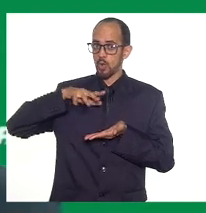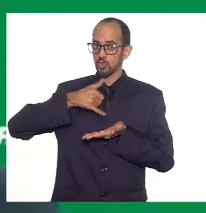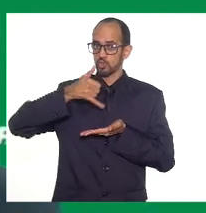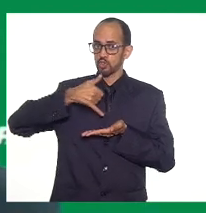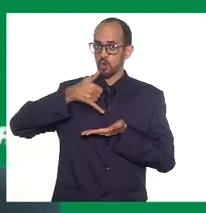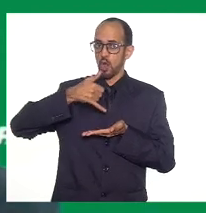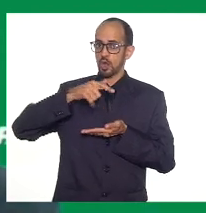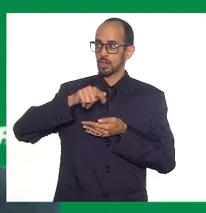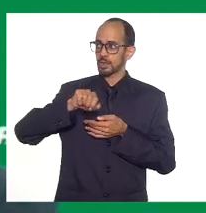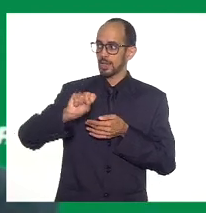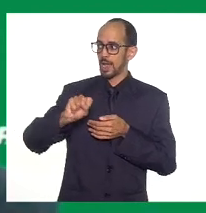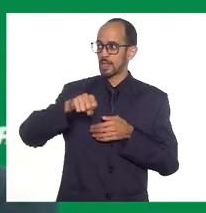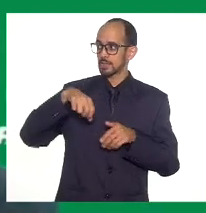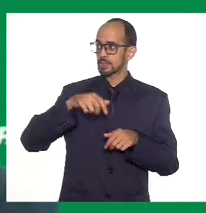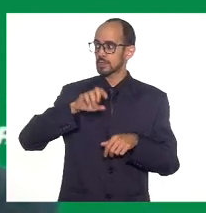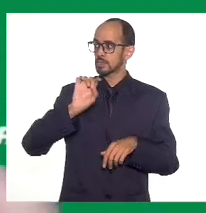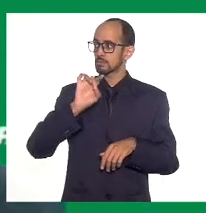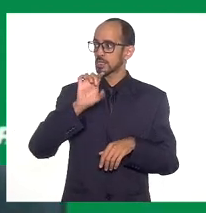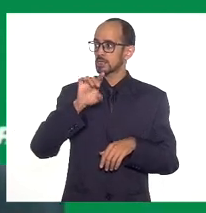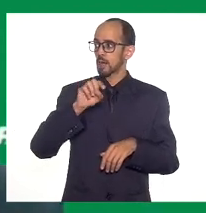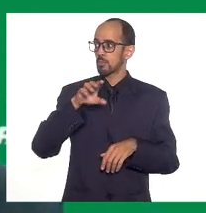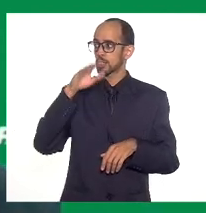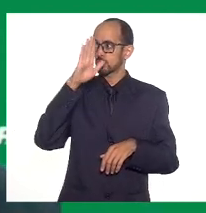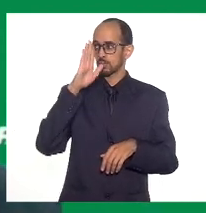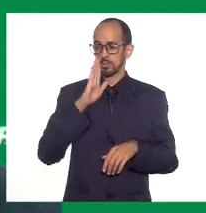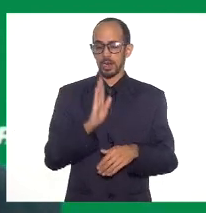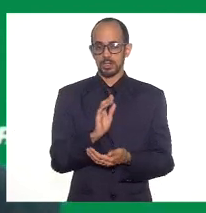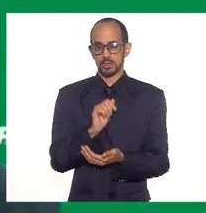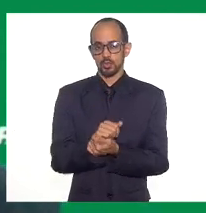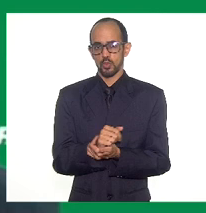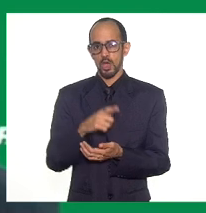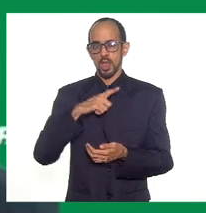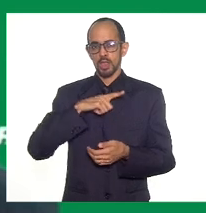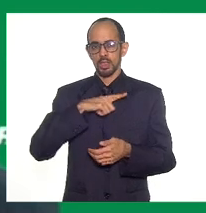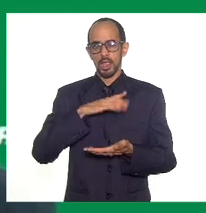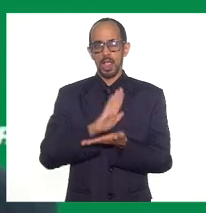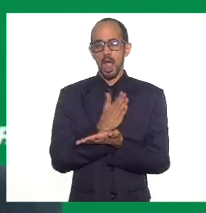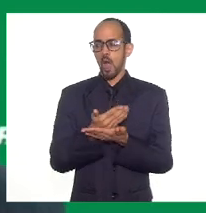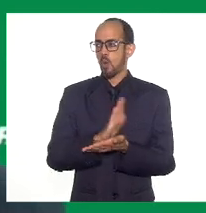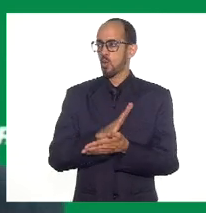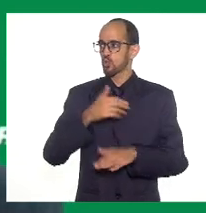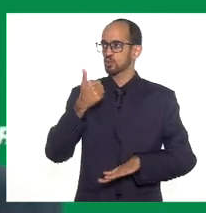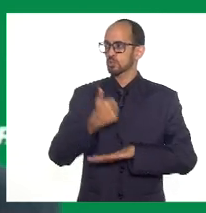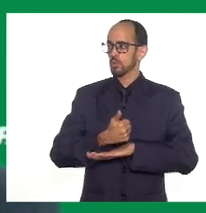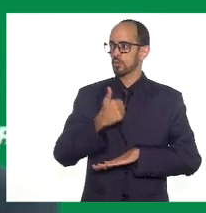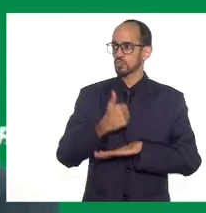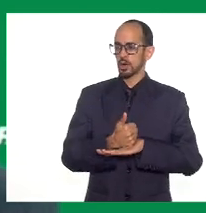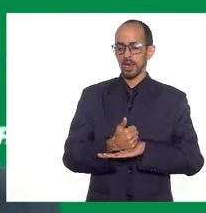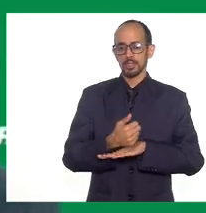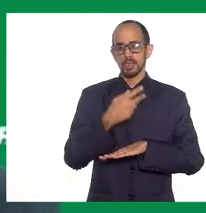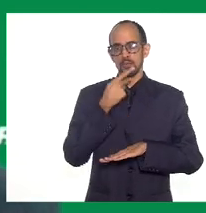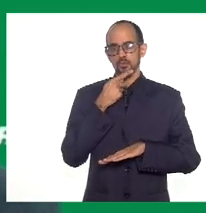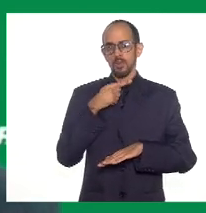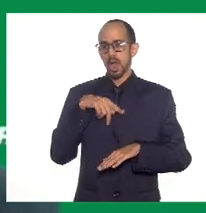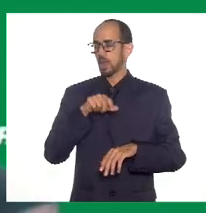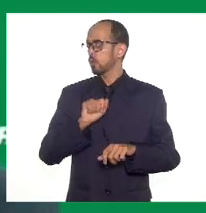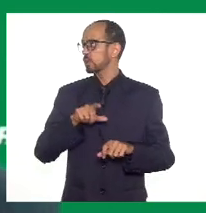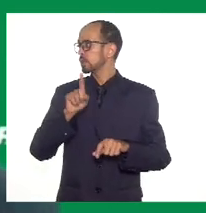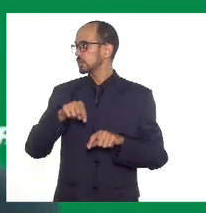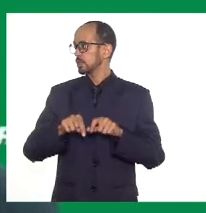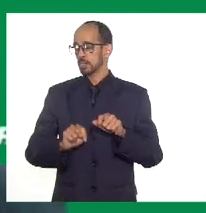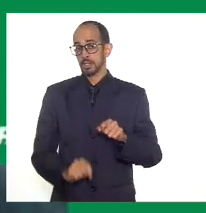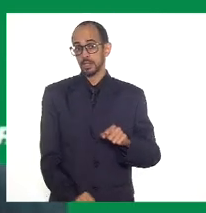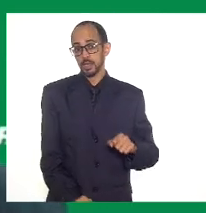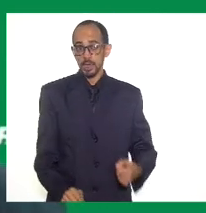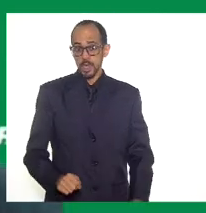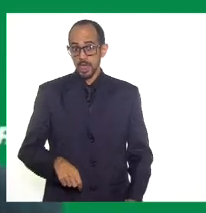e no Brasil especificamente, né? Tem até alguns especialistas que chamam essas pressões de uma corrida contra o